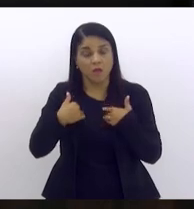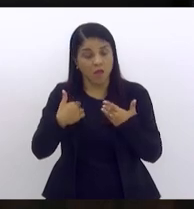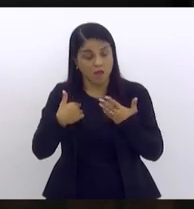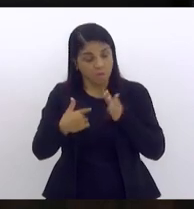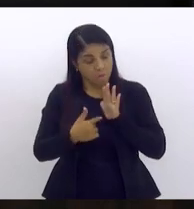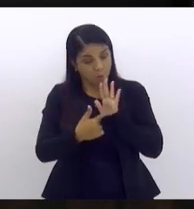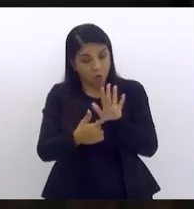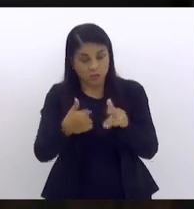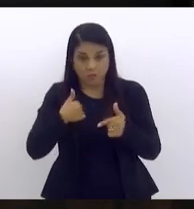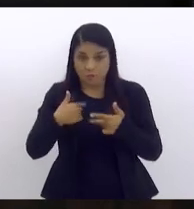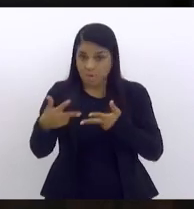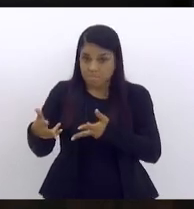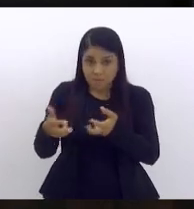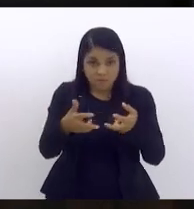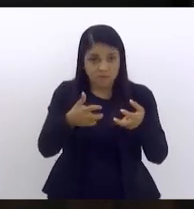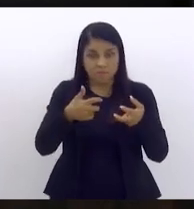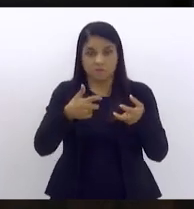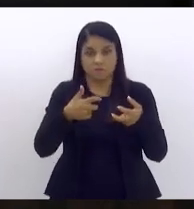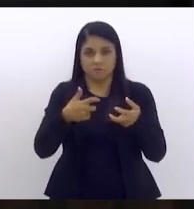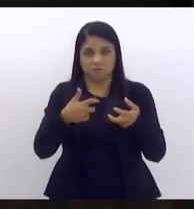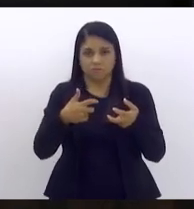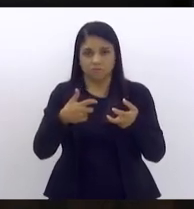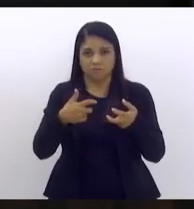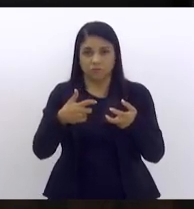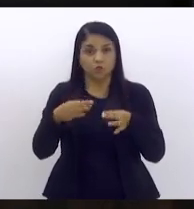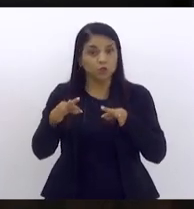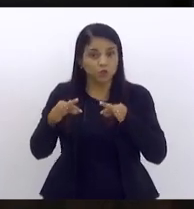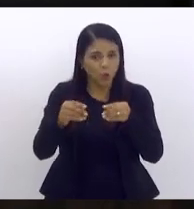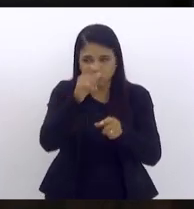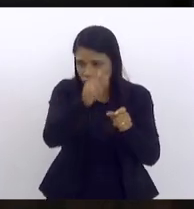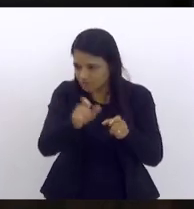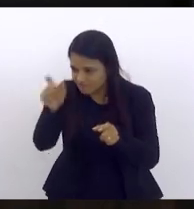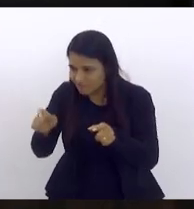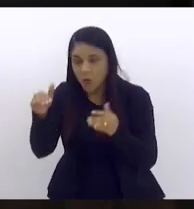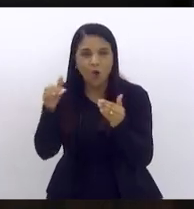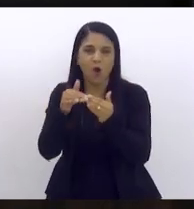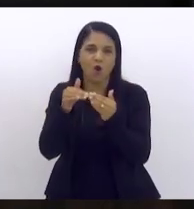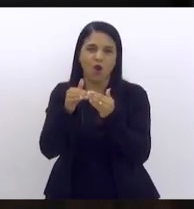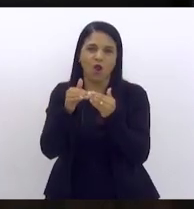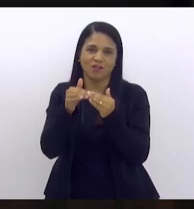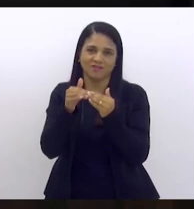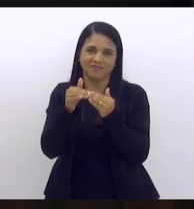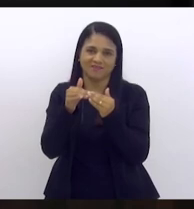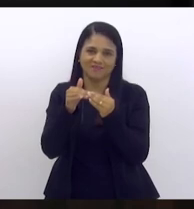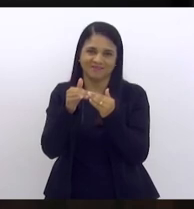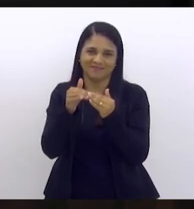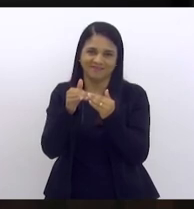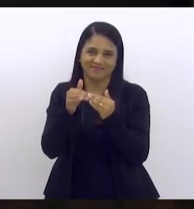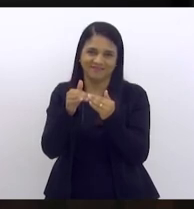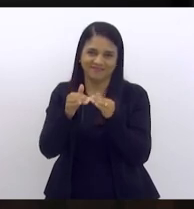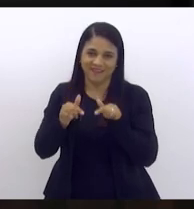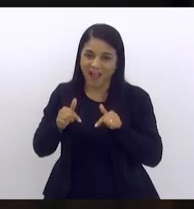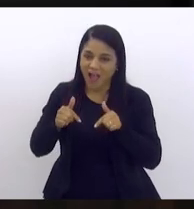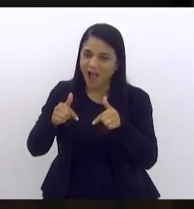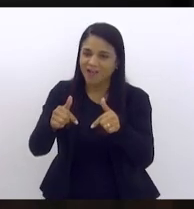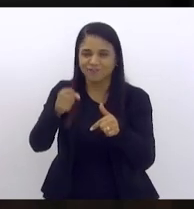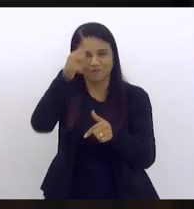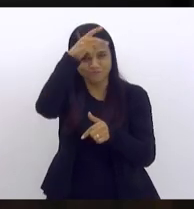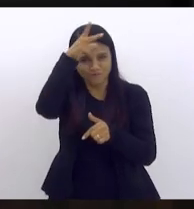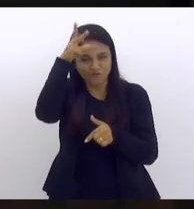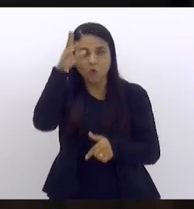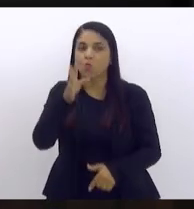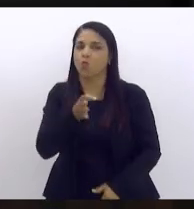concepção, que todos aqueles que ali estavam concordam com a atitude. Conheço o